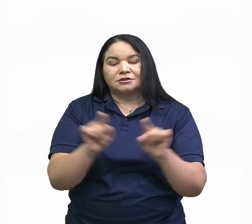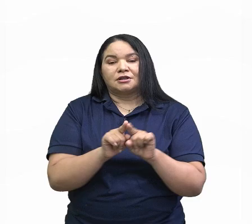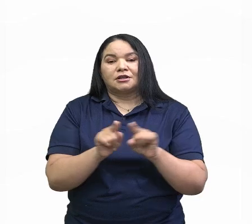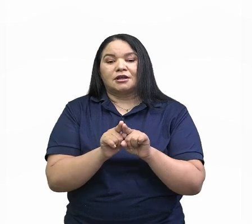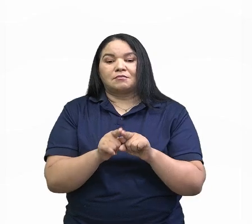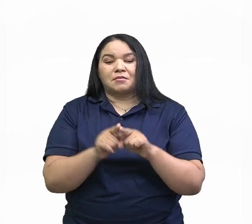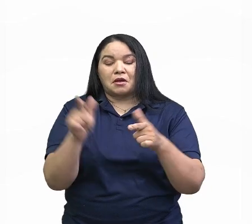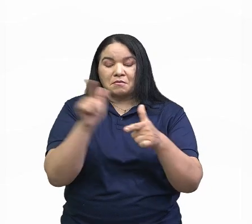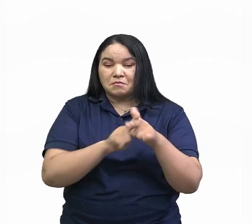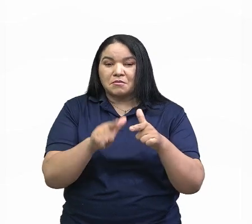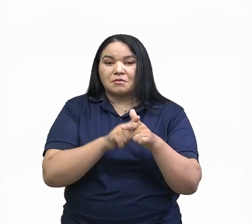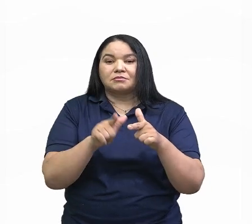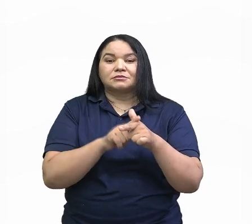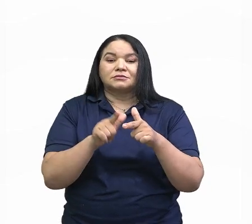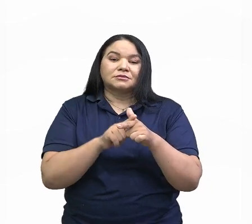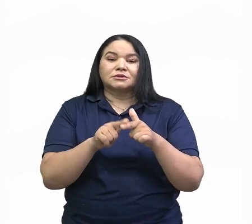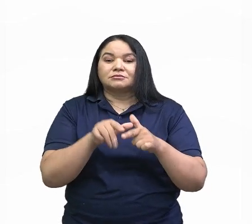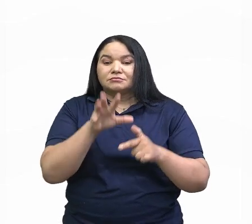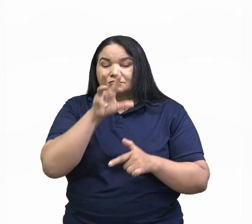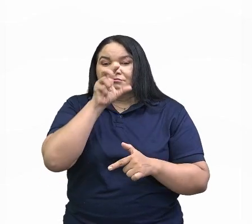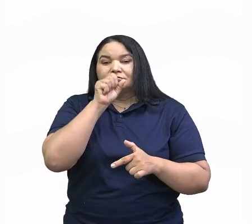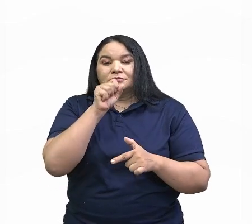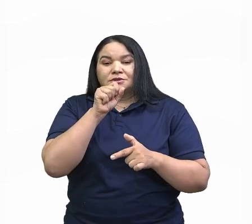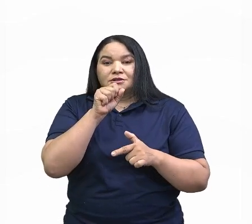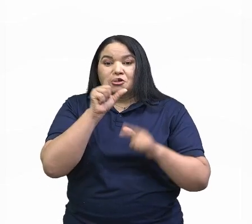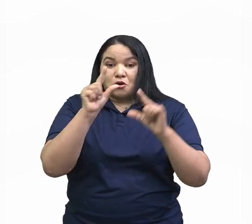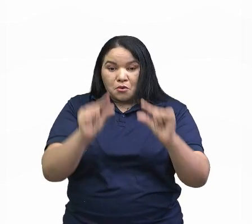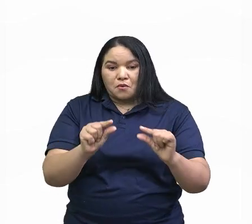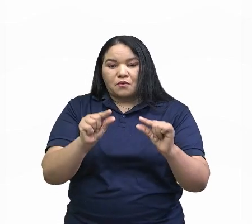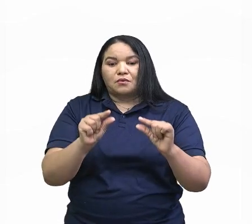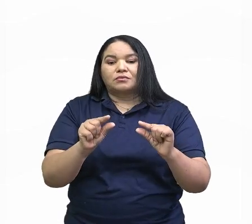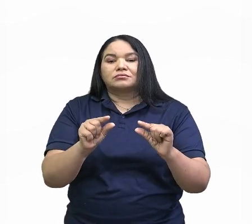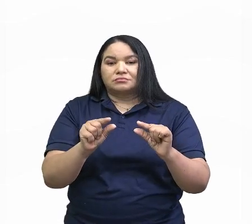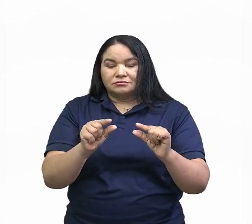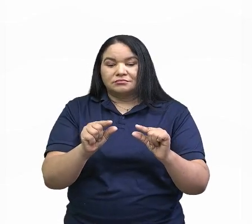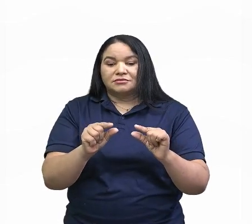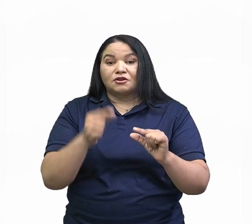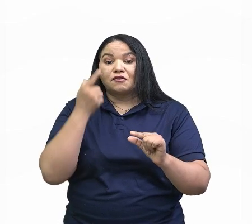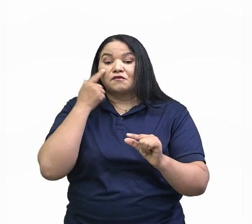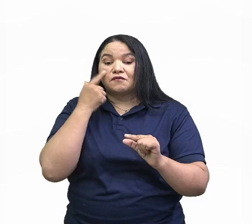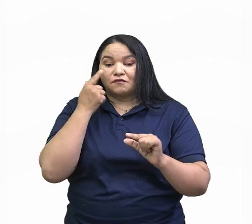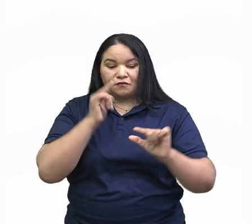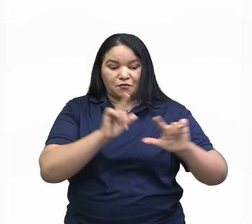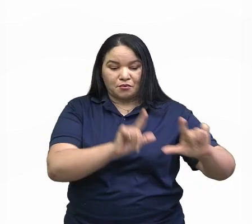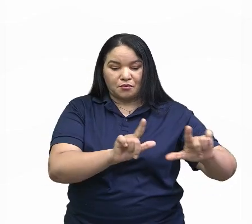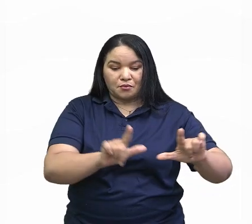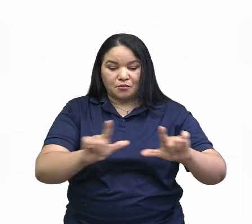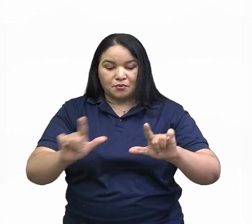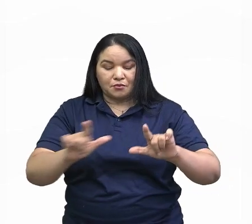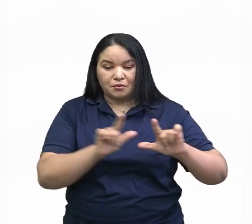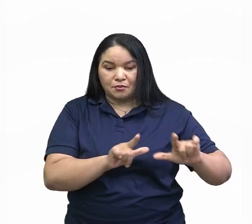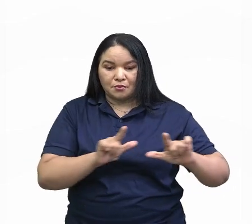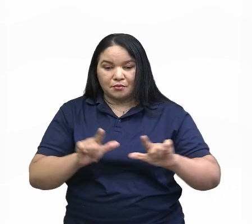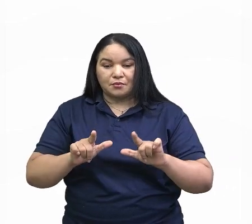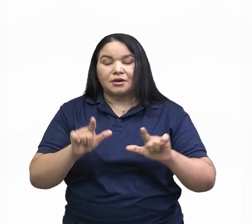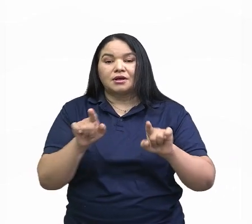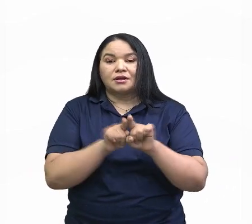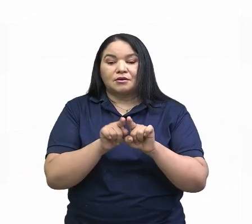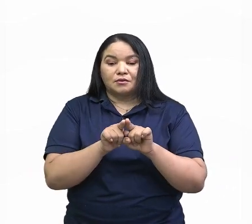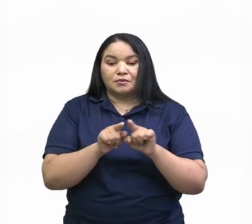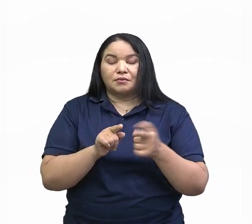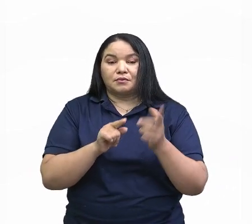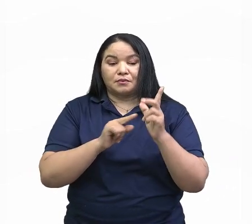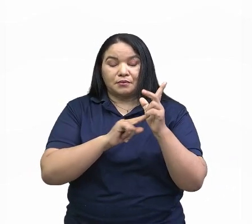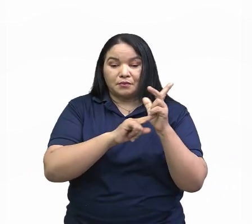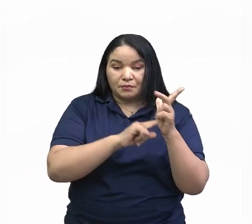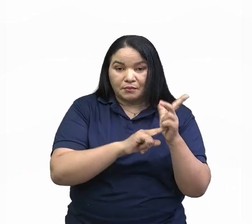doenças respiratórias. E aí na imagem a gente observa, né, os painéis solares, os aerogeradores da energia eólica